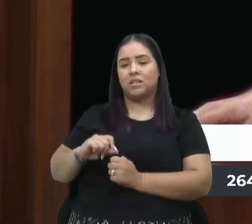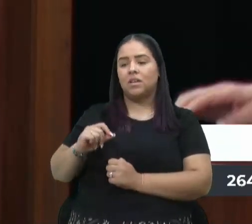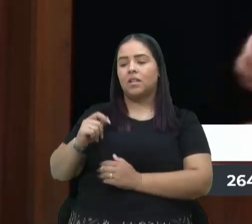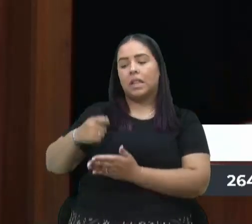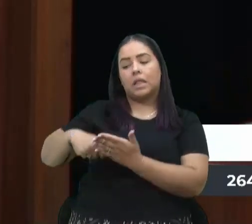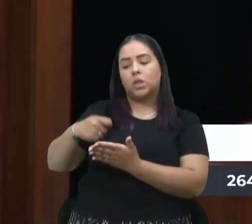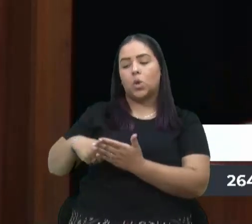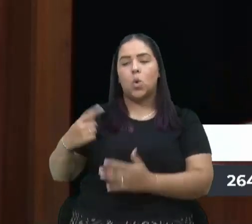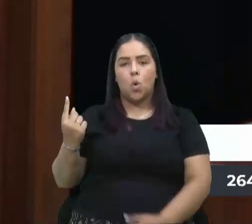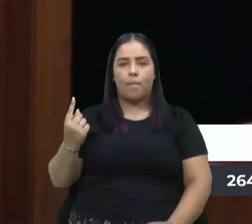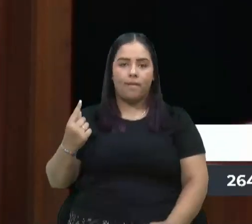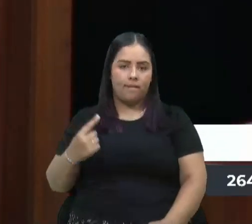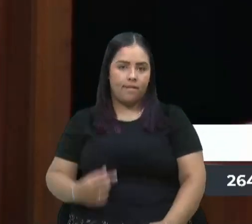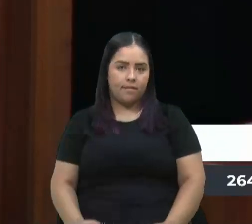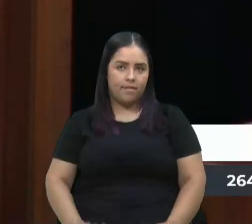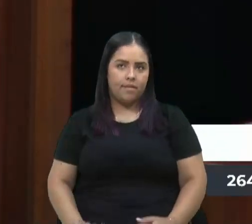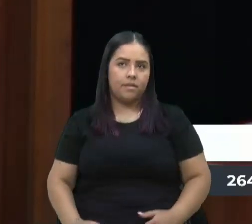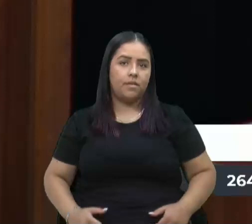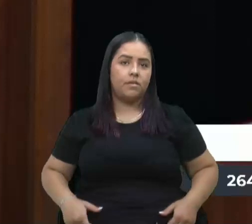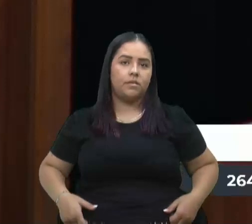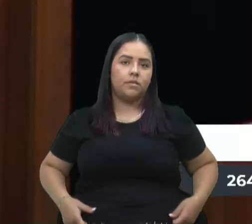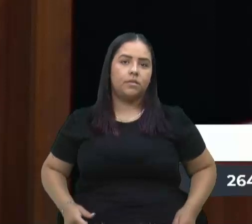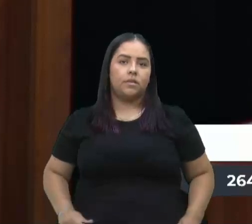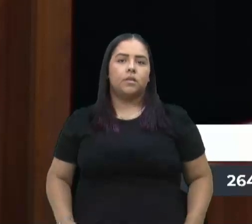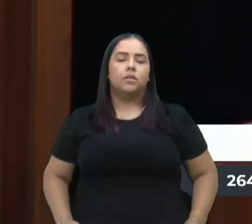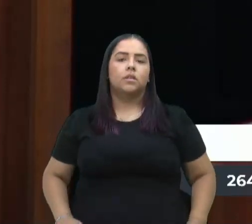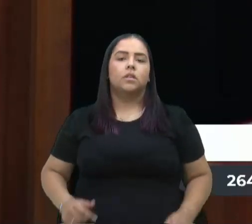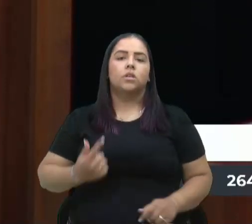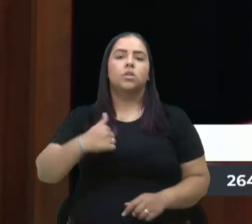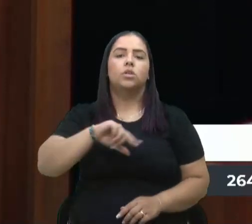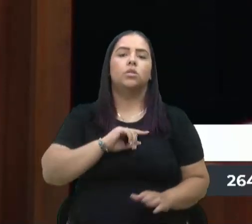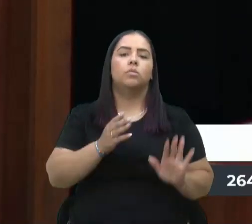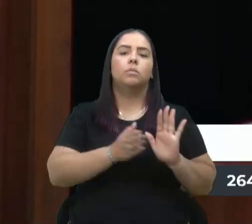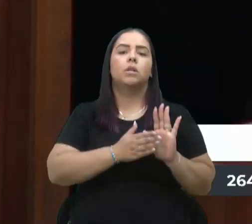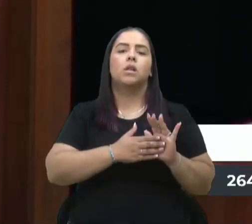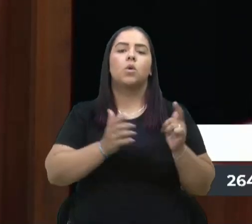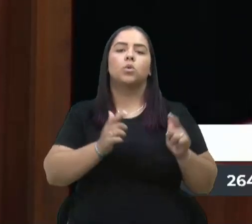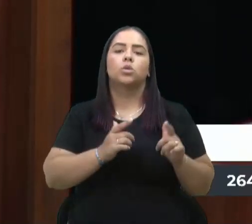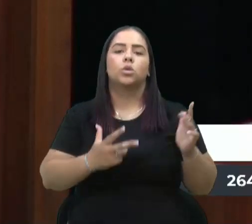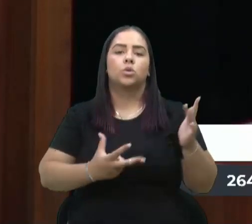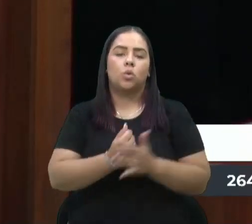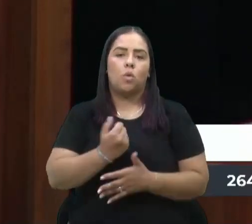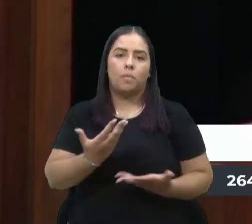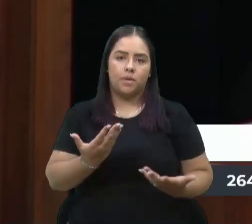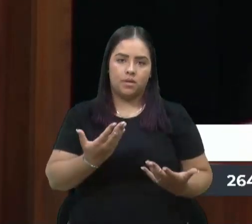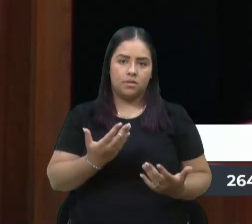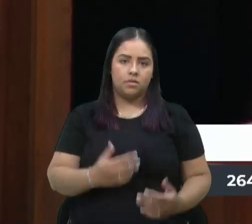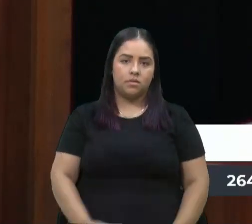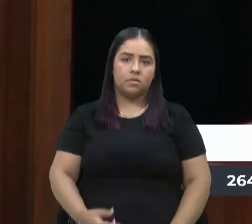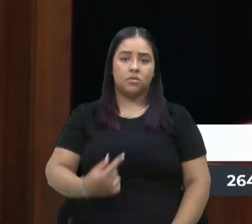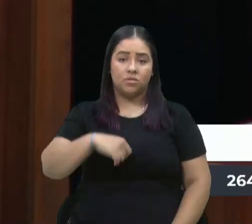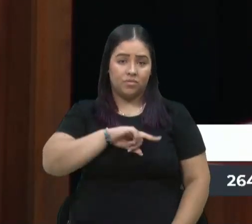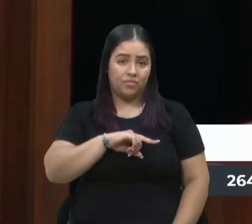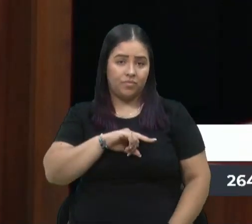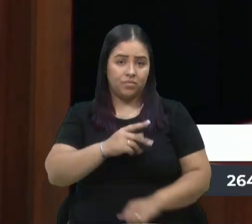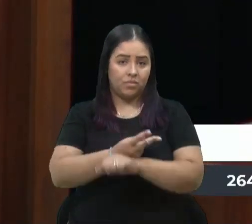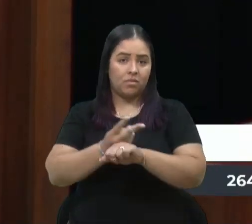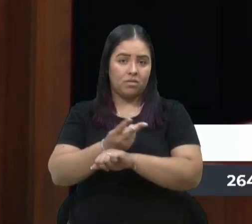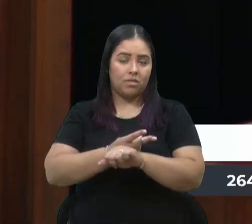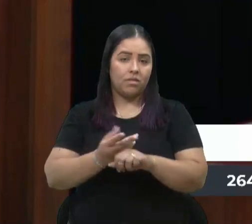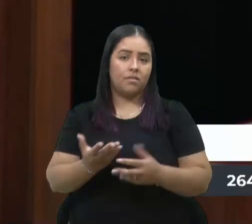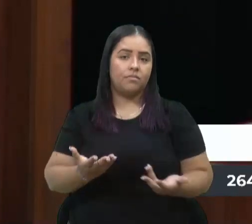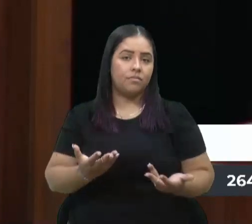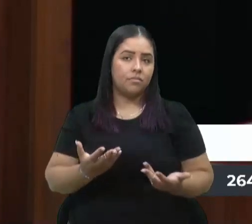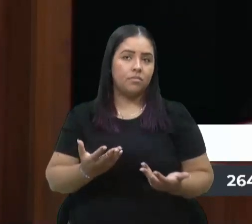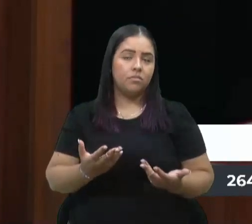tentativa. Nós te propomos, disseram, onde é que se compra essa tinta adequada? A gente foi atrás. Onde é que compra a tinta? É